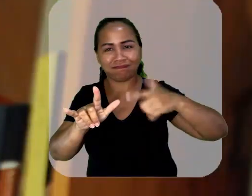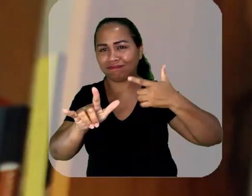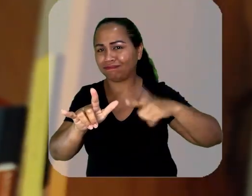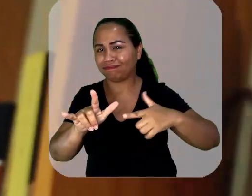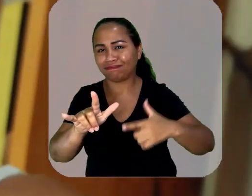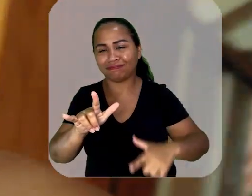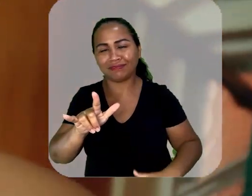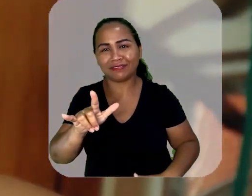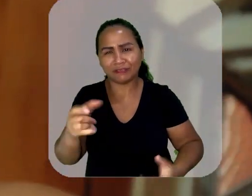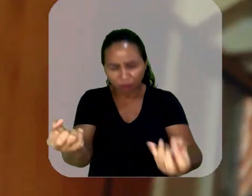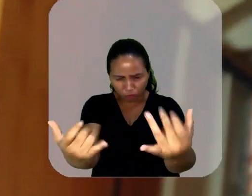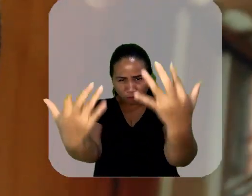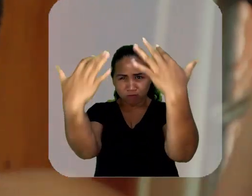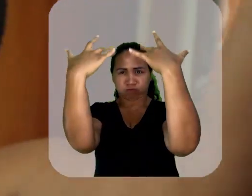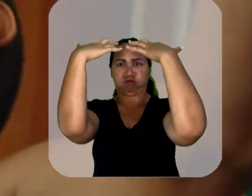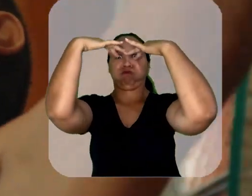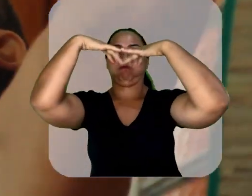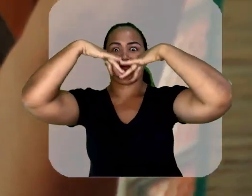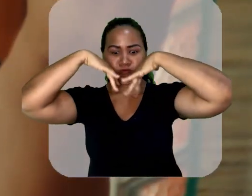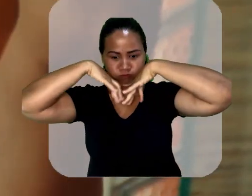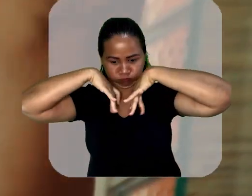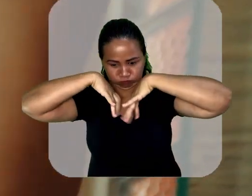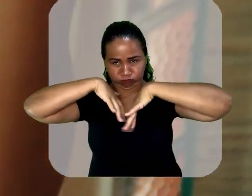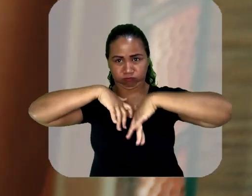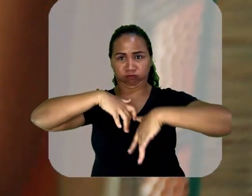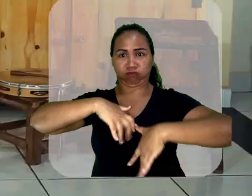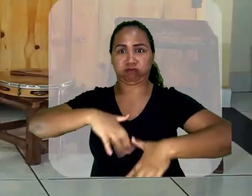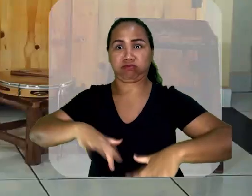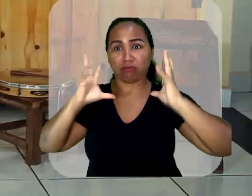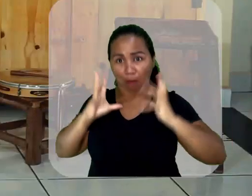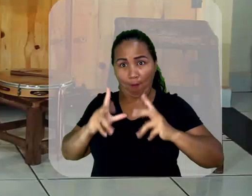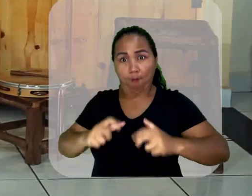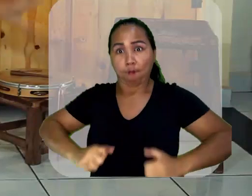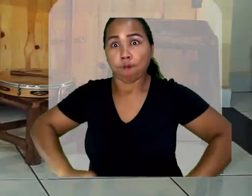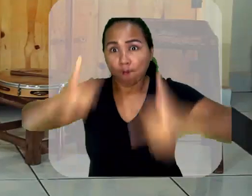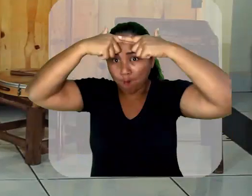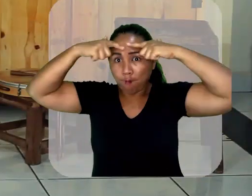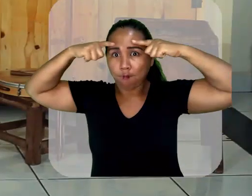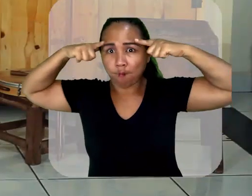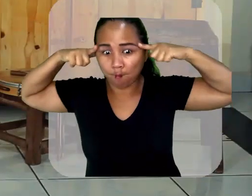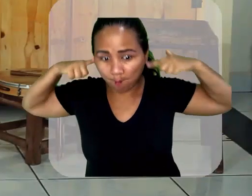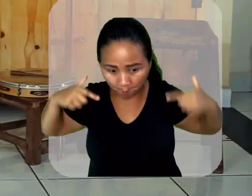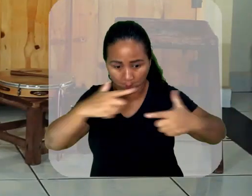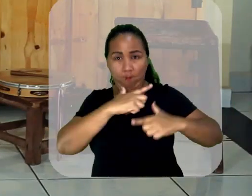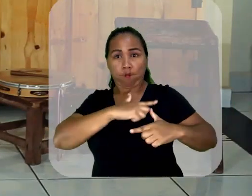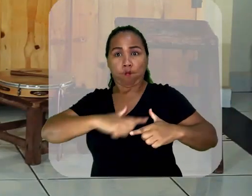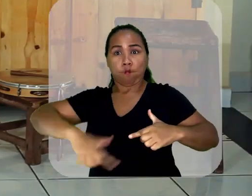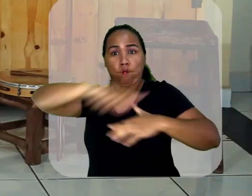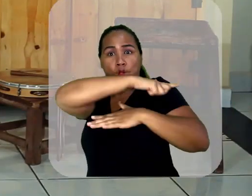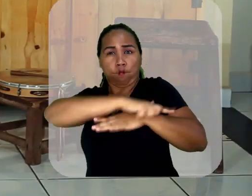Rasgou minhas entranhas, lavando, lavando, lavando, lavando, levando.